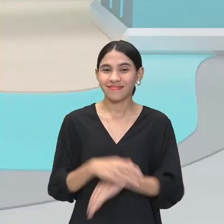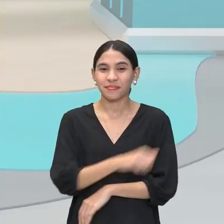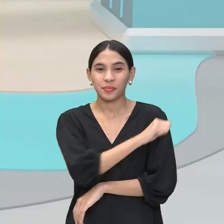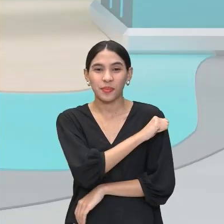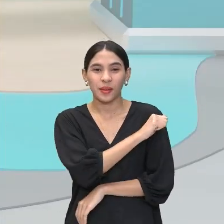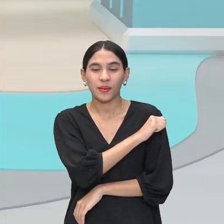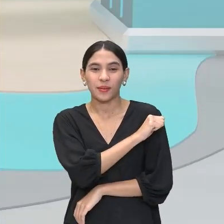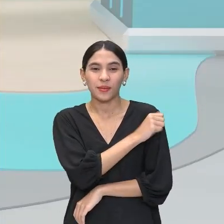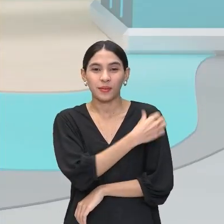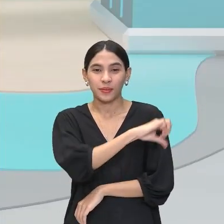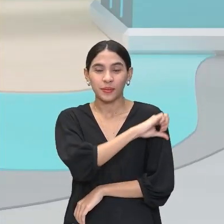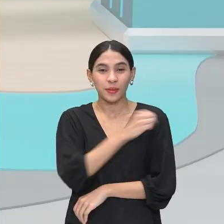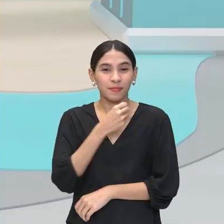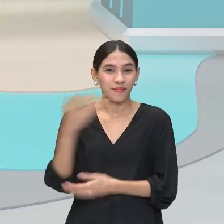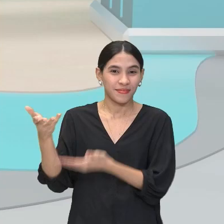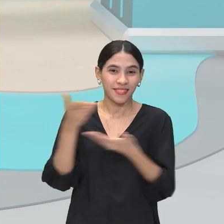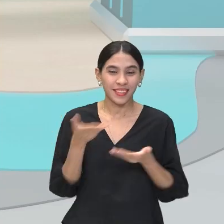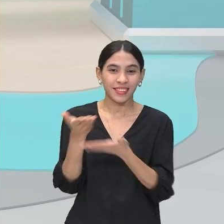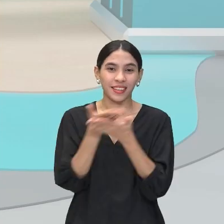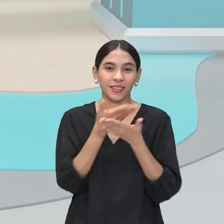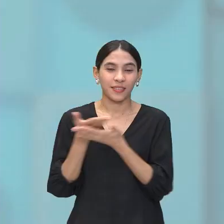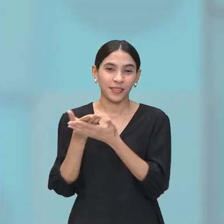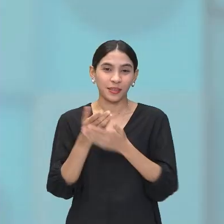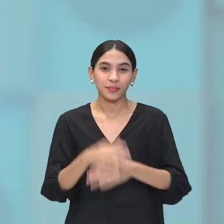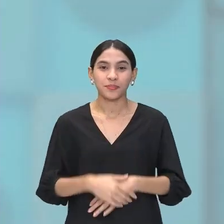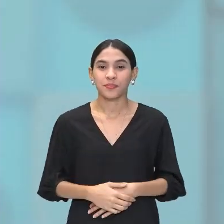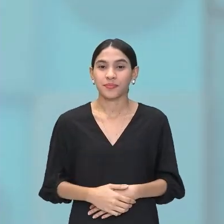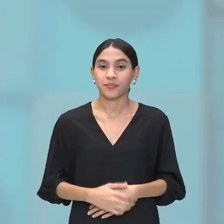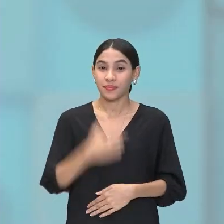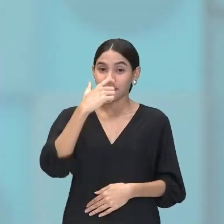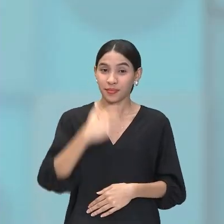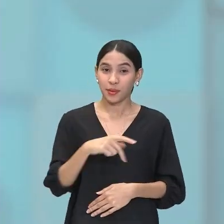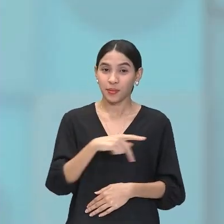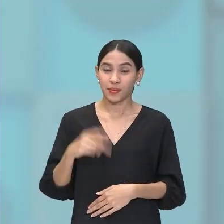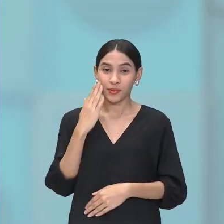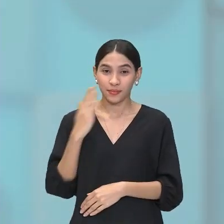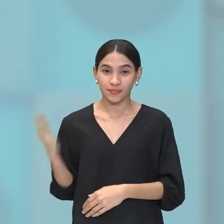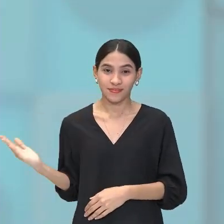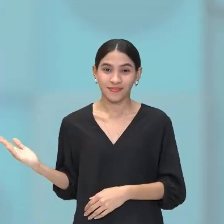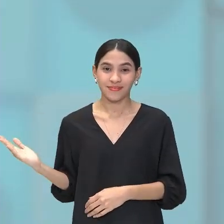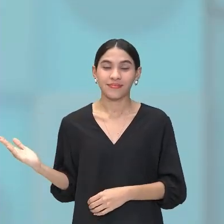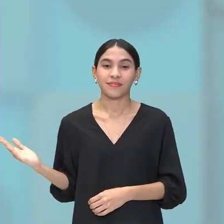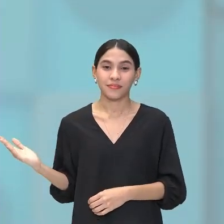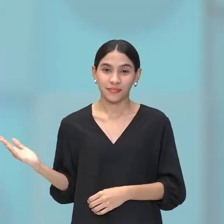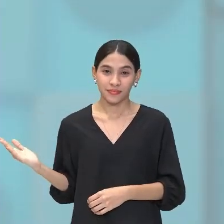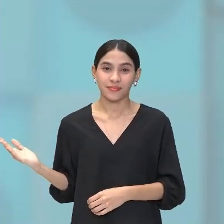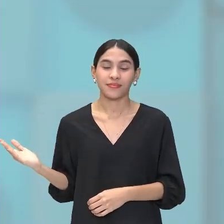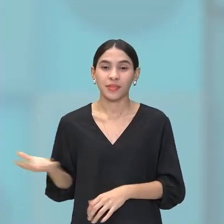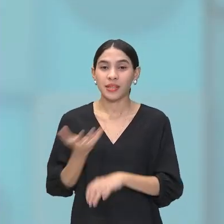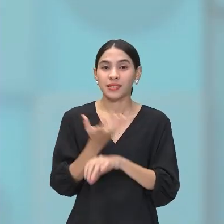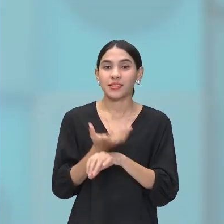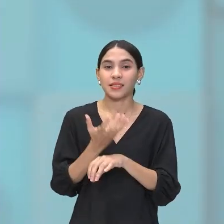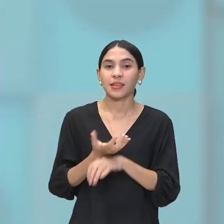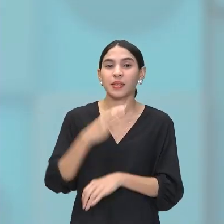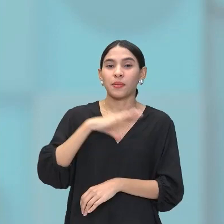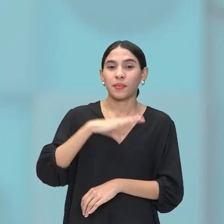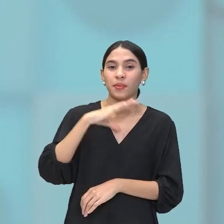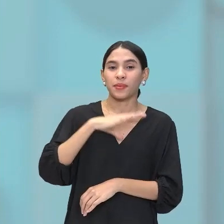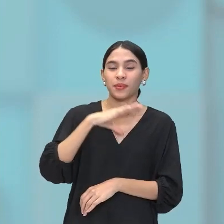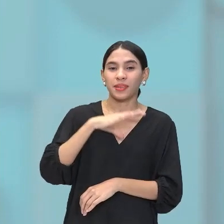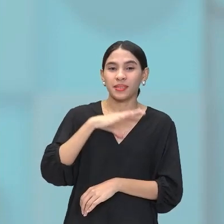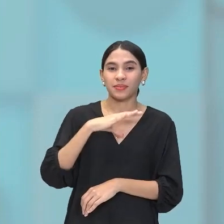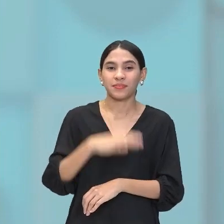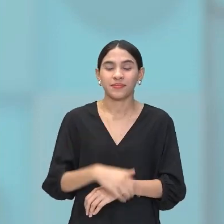estudantes do 9º ano, bem-vindos a esta aula. Eu sou a professora Joyce Martins, do componente curricular